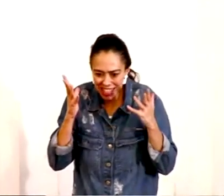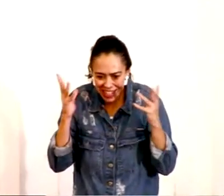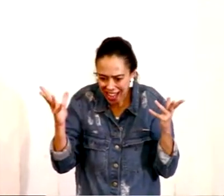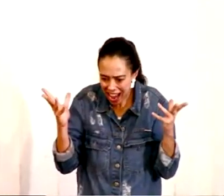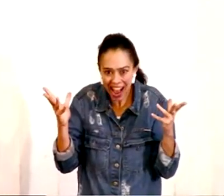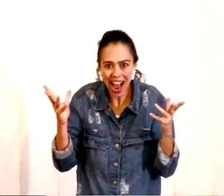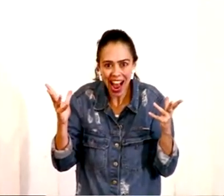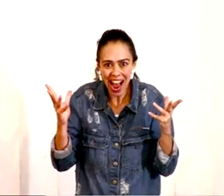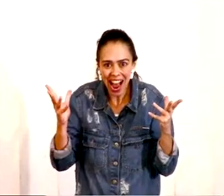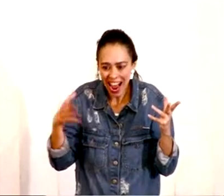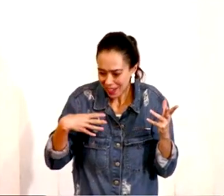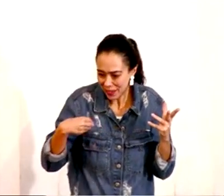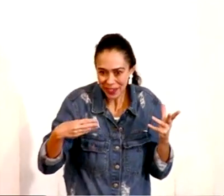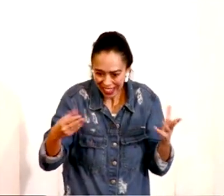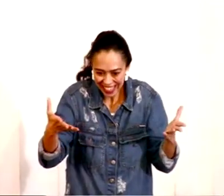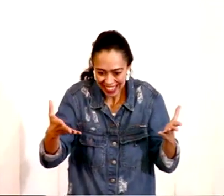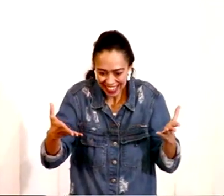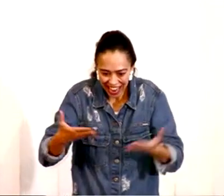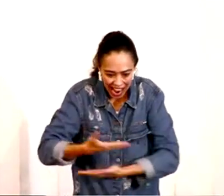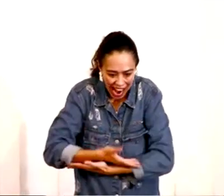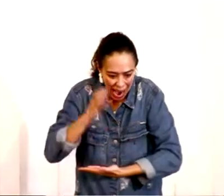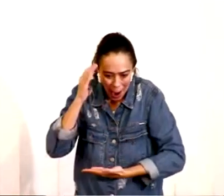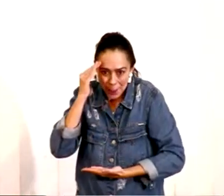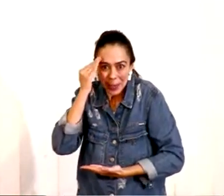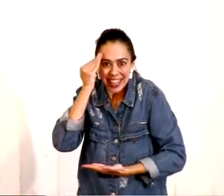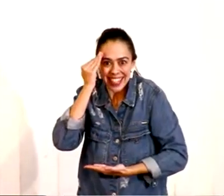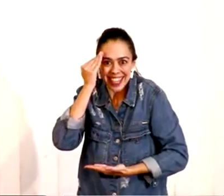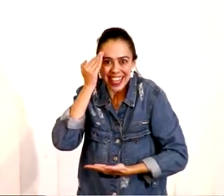eles agora são